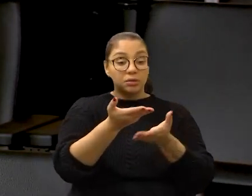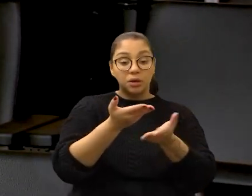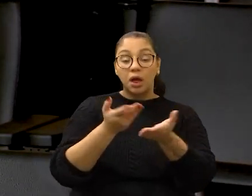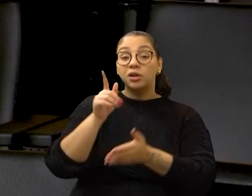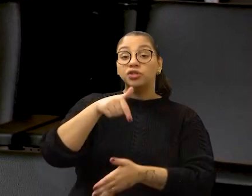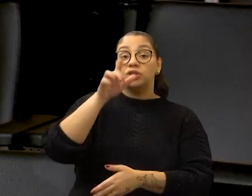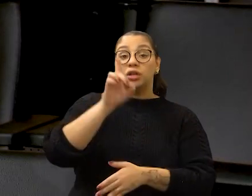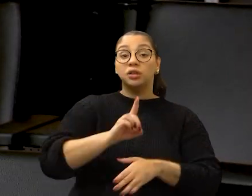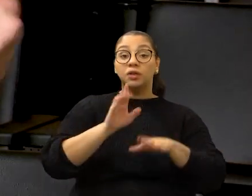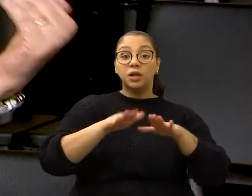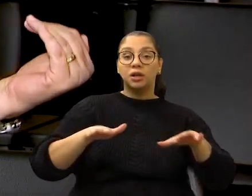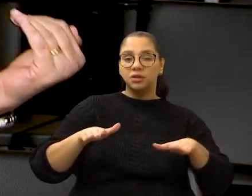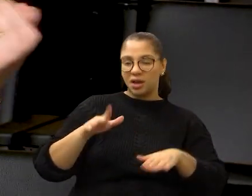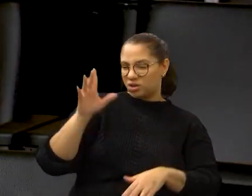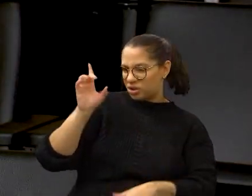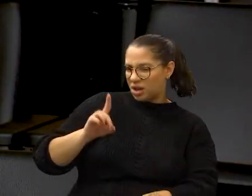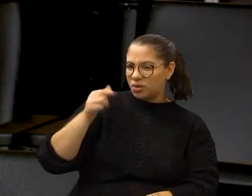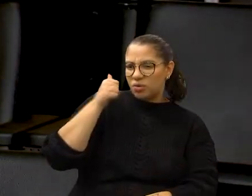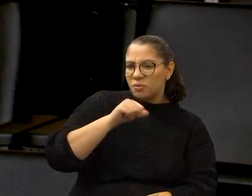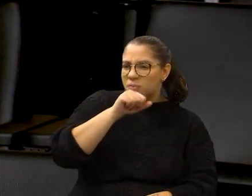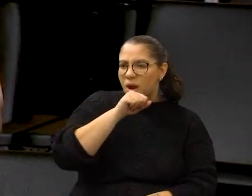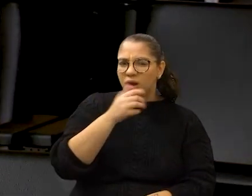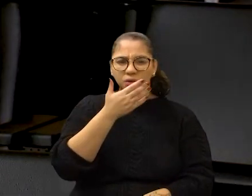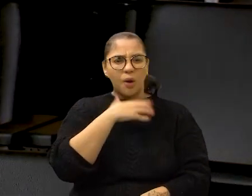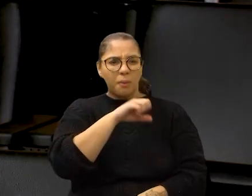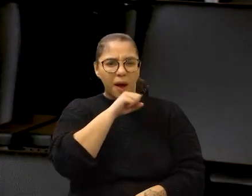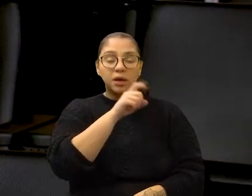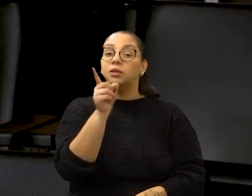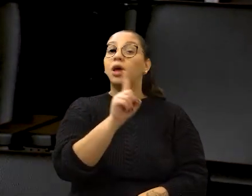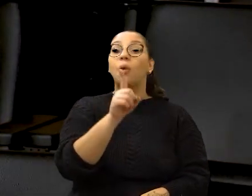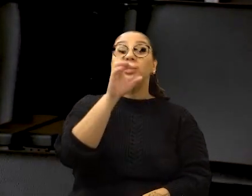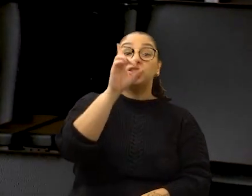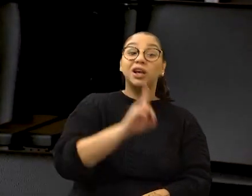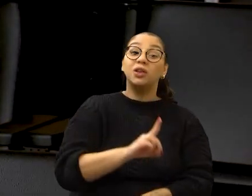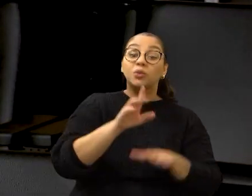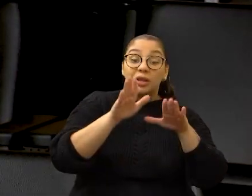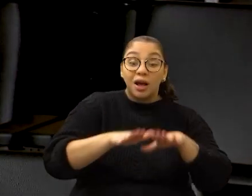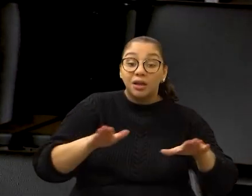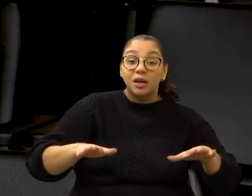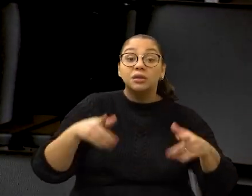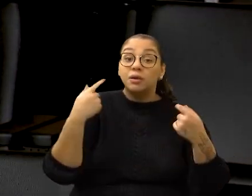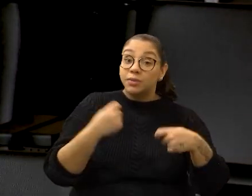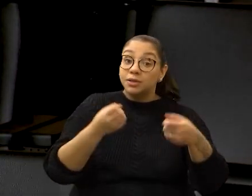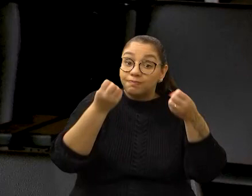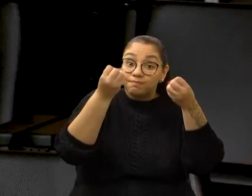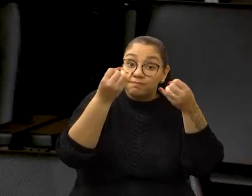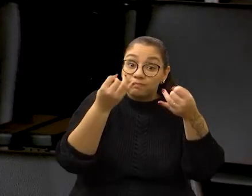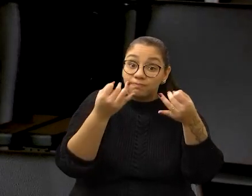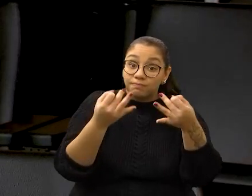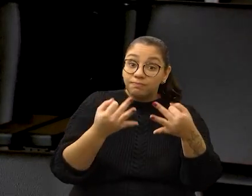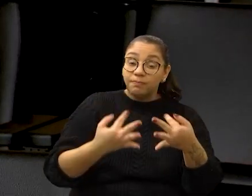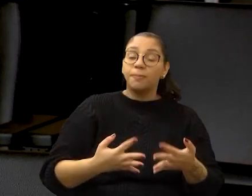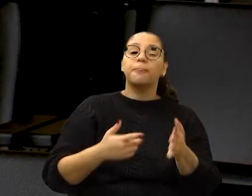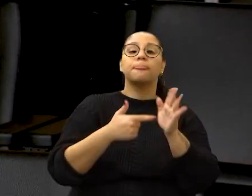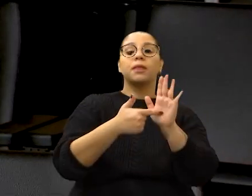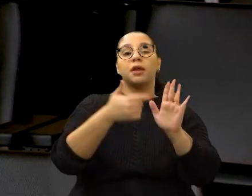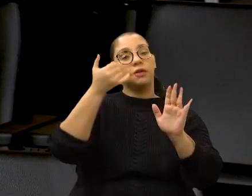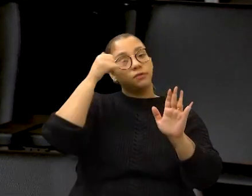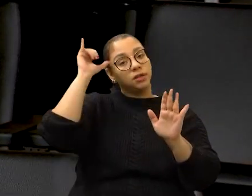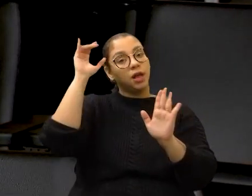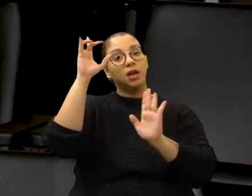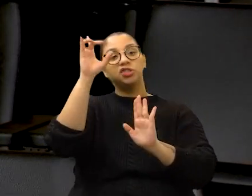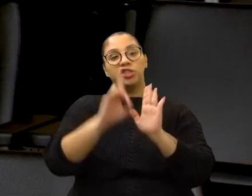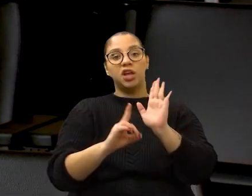criança. As pessoas confundem que é o direito do pai e da mãe, não, o direito é da criança. Então a gente precisa colocar os pingos nos is para evitar que